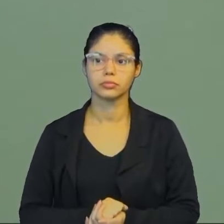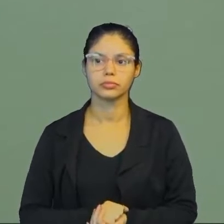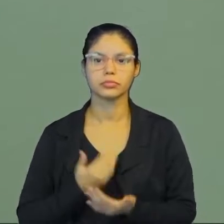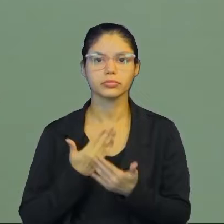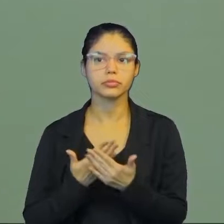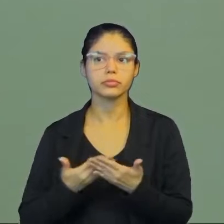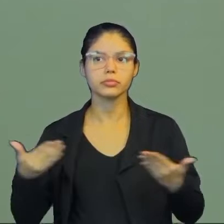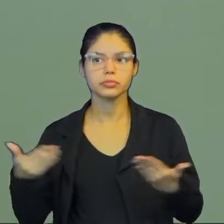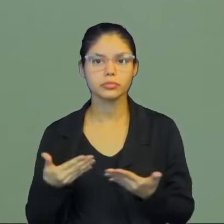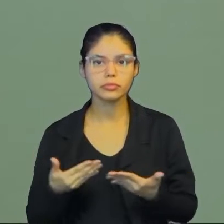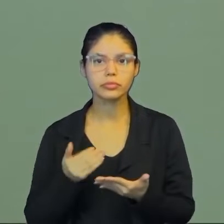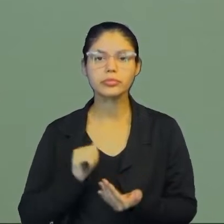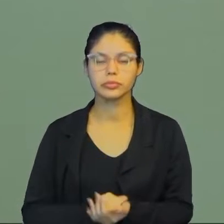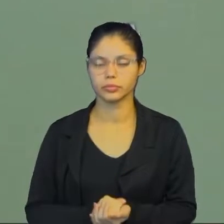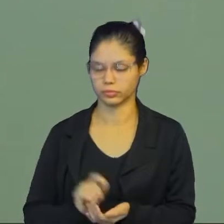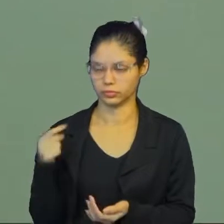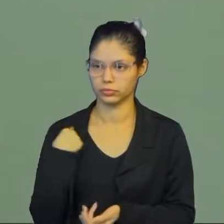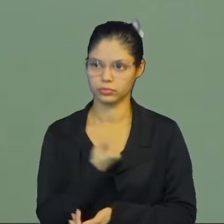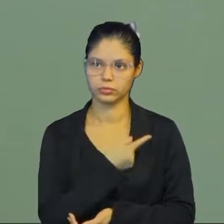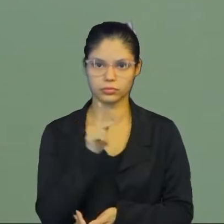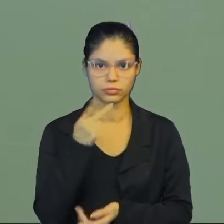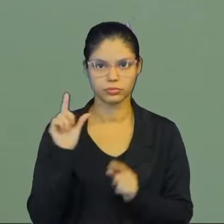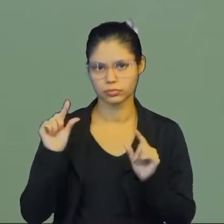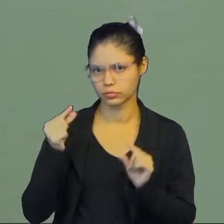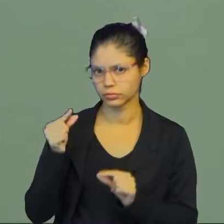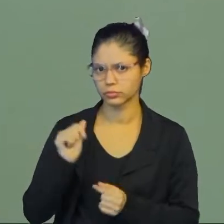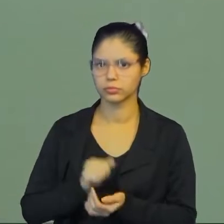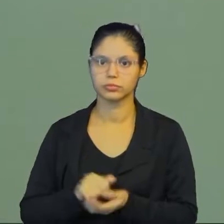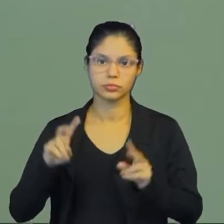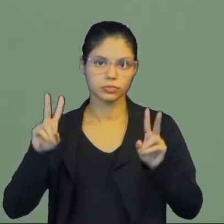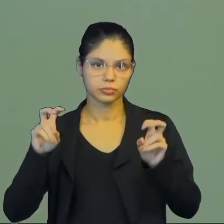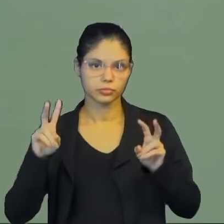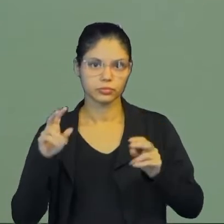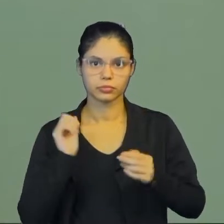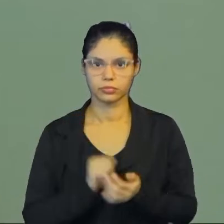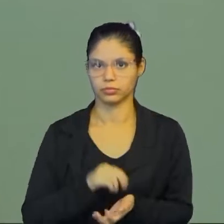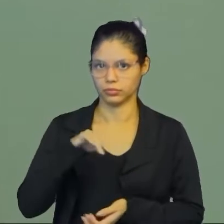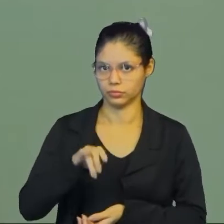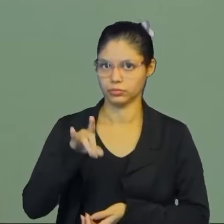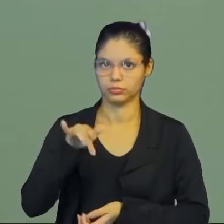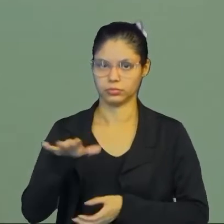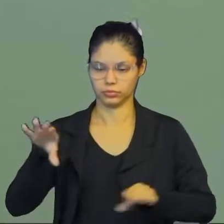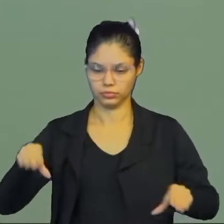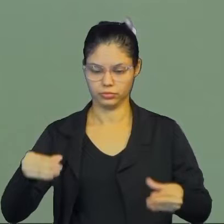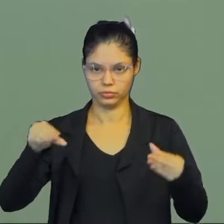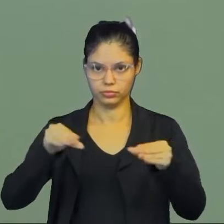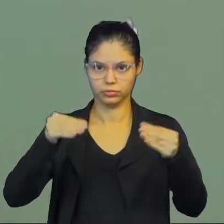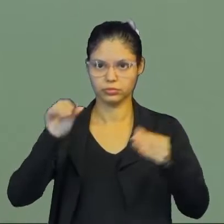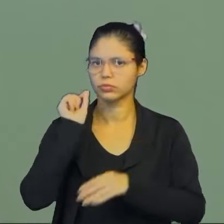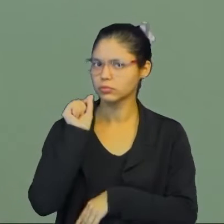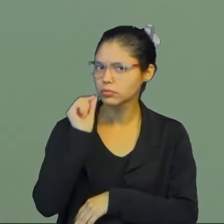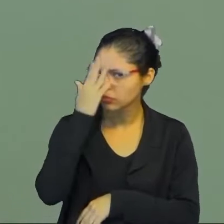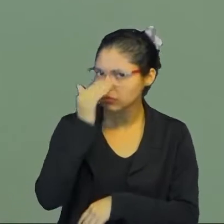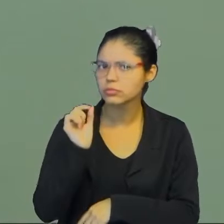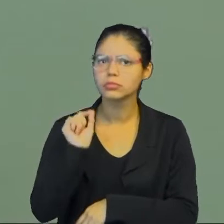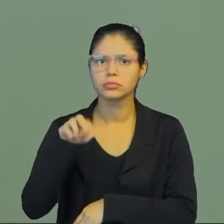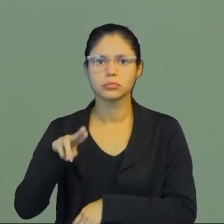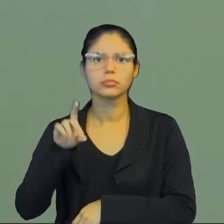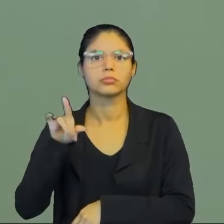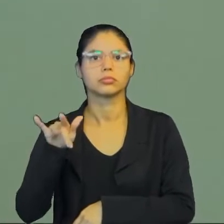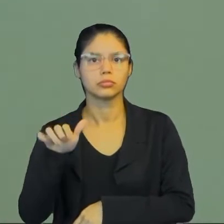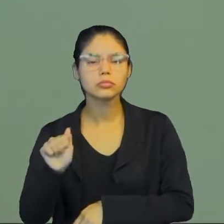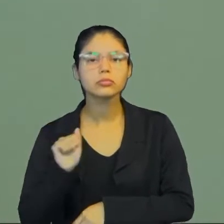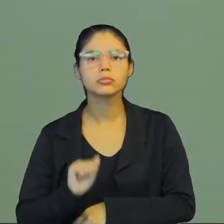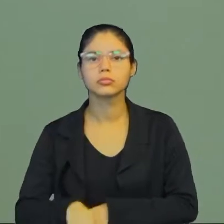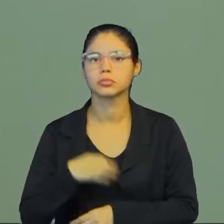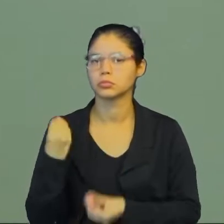Ensino, e na aula de hoje nós vamos falar um pouquinho sobre a modelagem. Você sabe o que é modelagem?